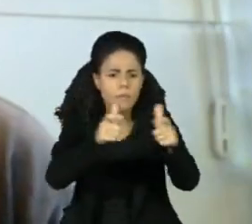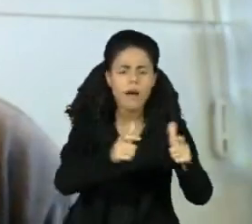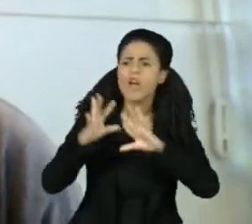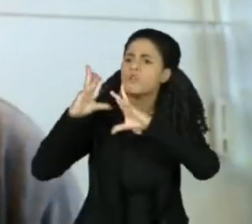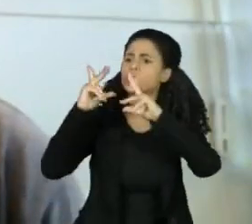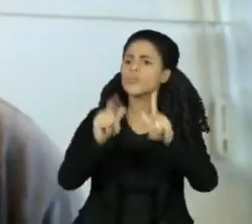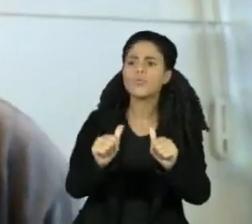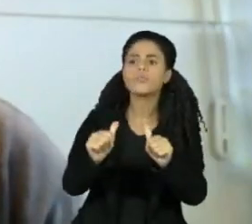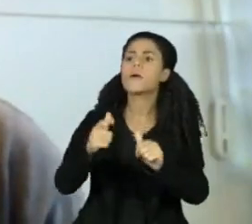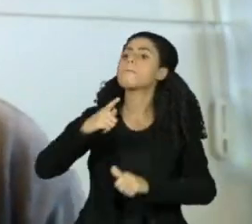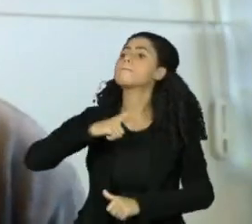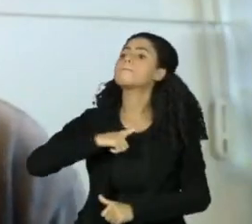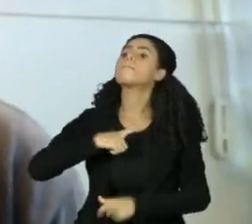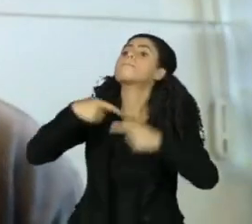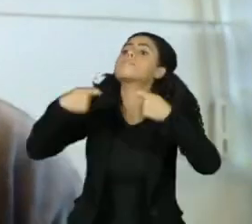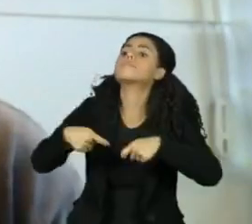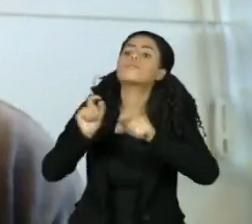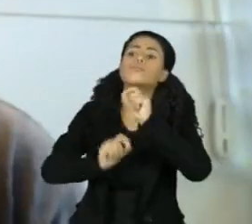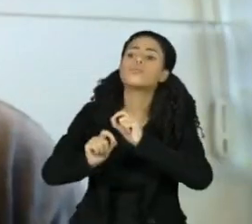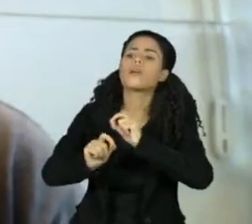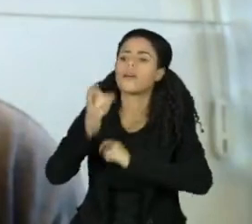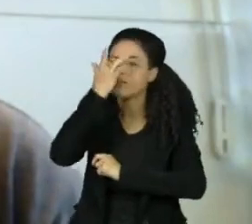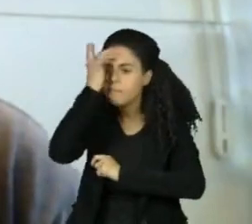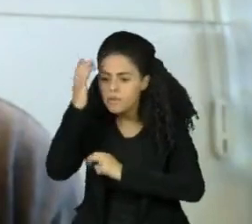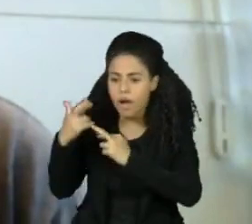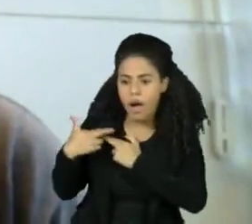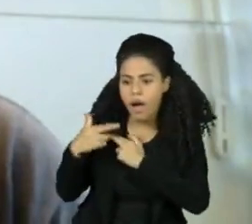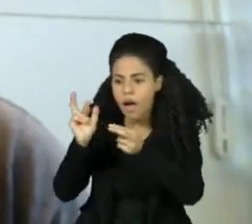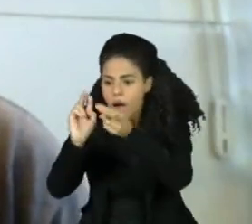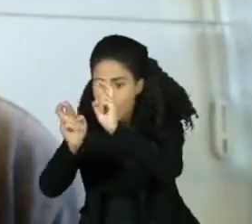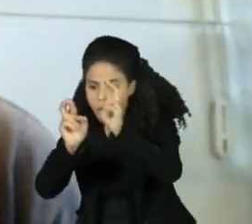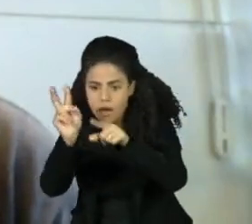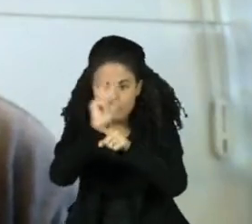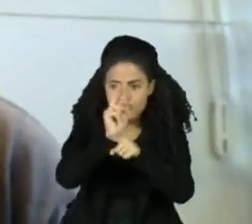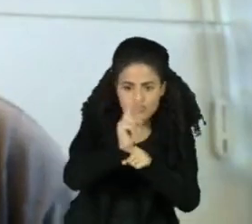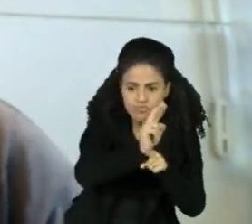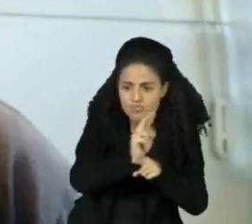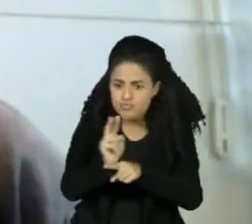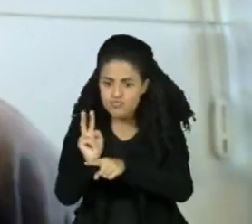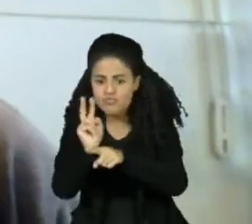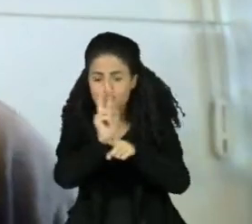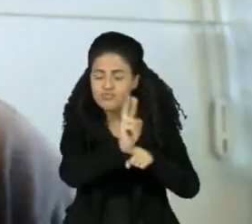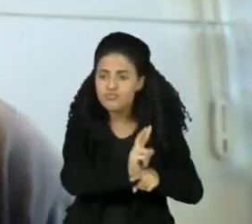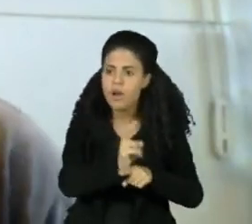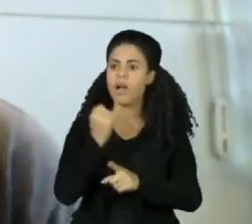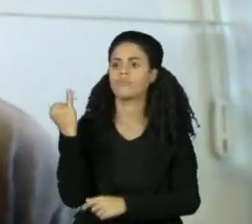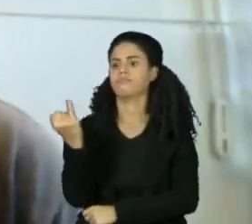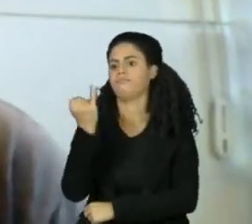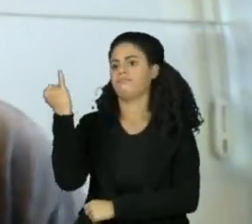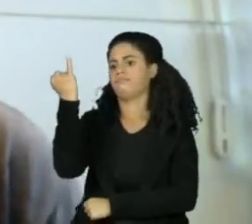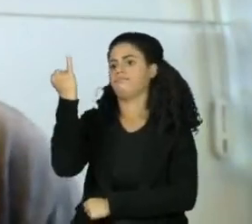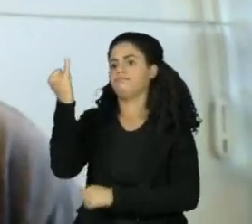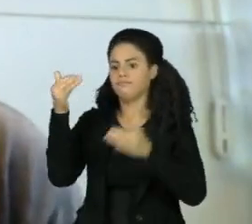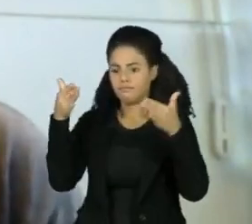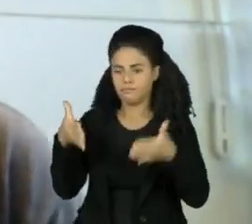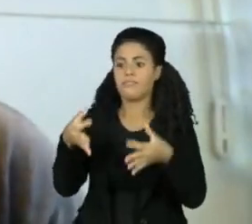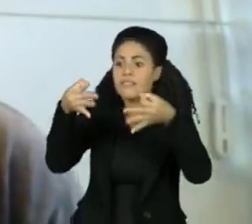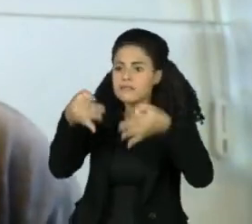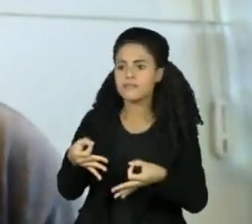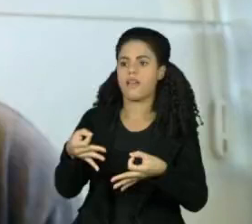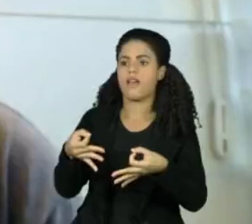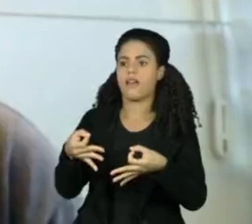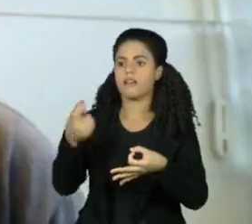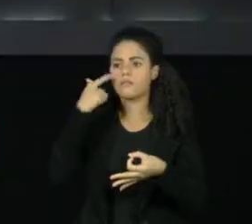os entes de fiscalização. Então, a gente espera que essa fiscalização efetivamente seja desenvolvidos instrumentos que